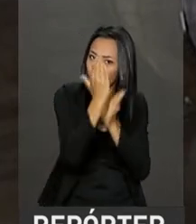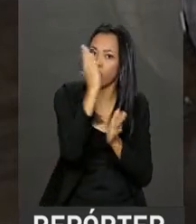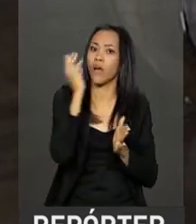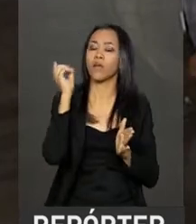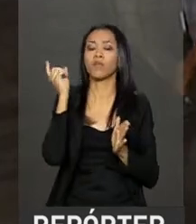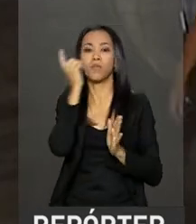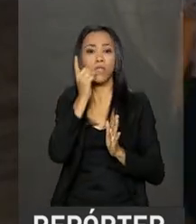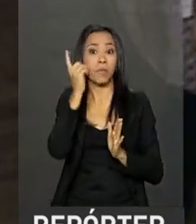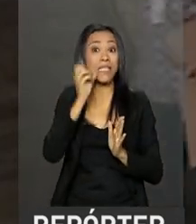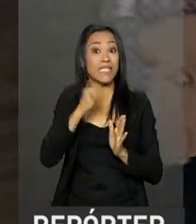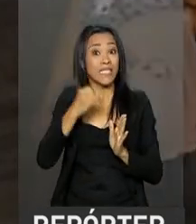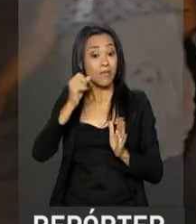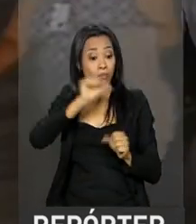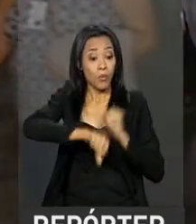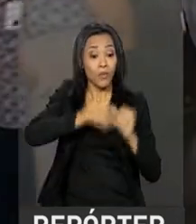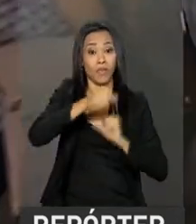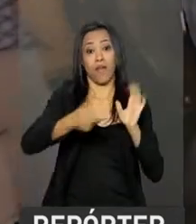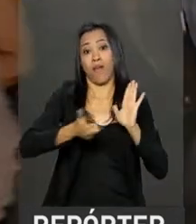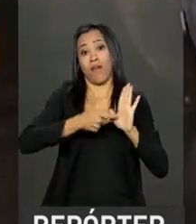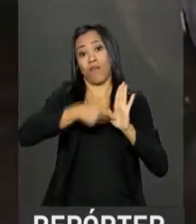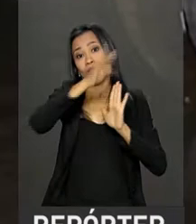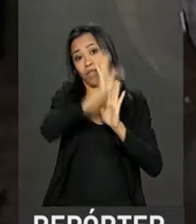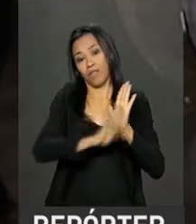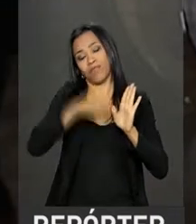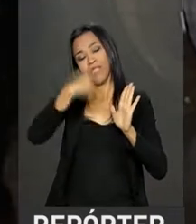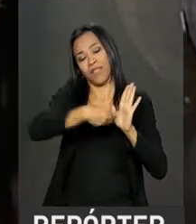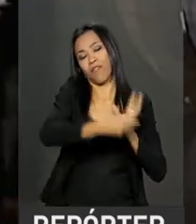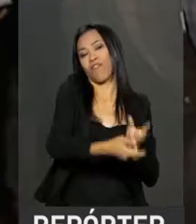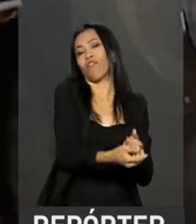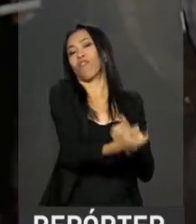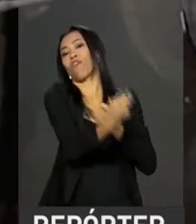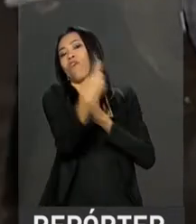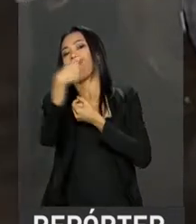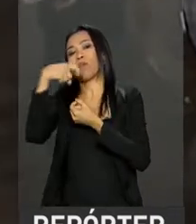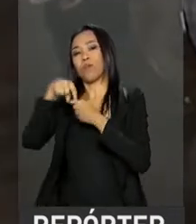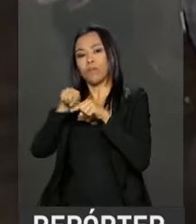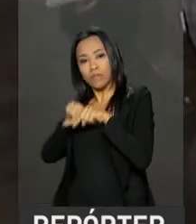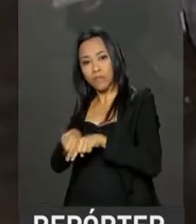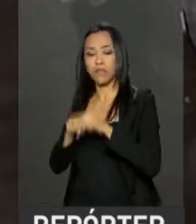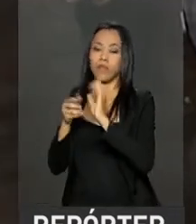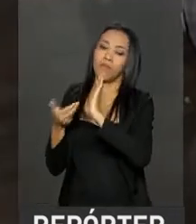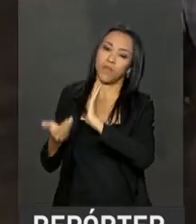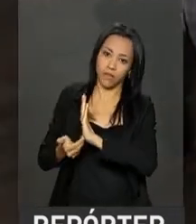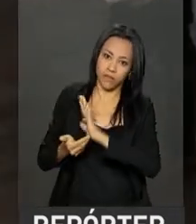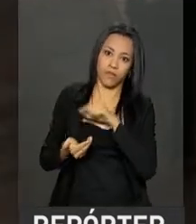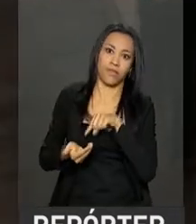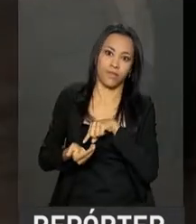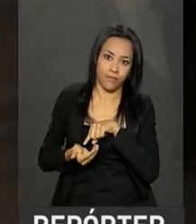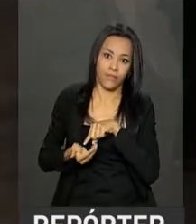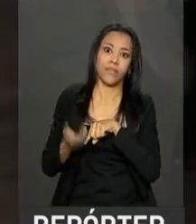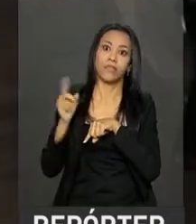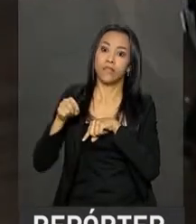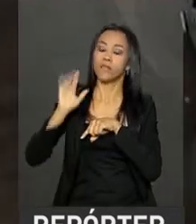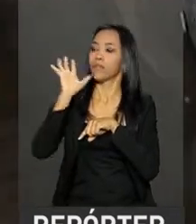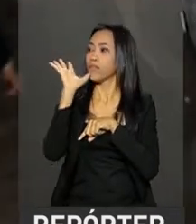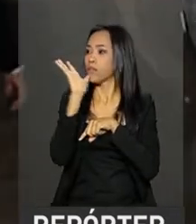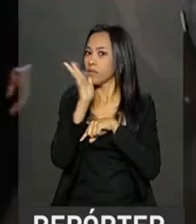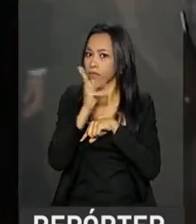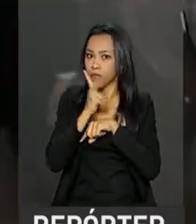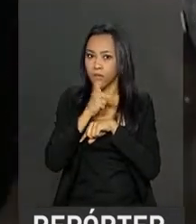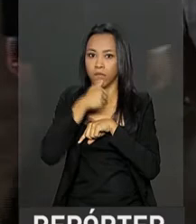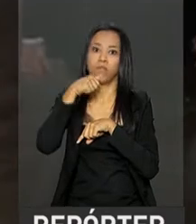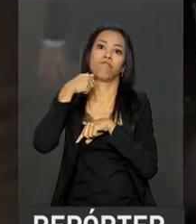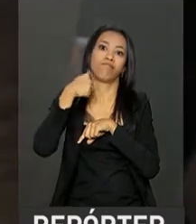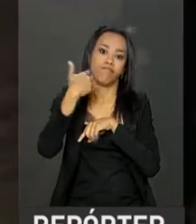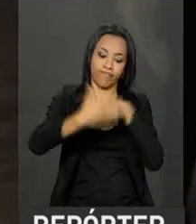fizesse qualquer mudança a matéria teria que voltar à análise na Câmara dos Deputados, o que atrasaria ainda mais